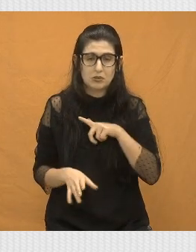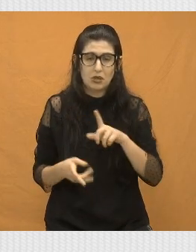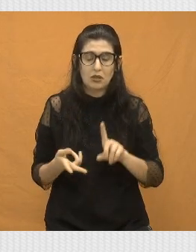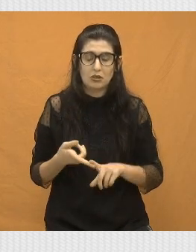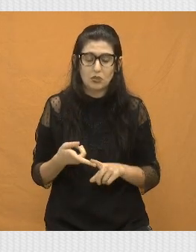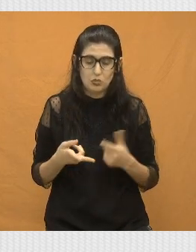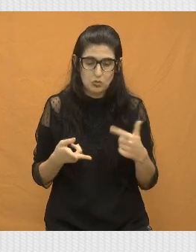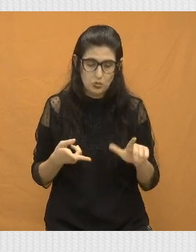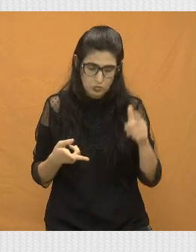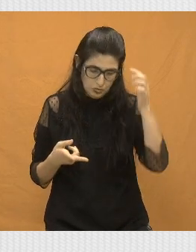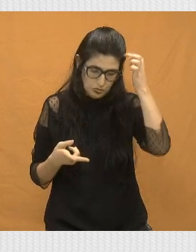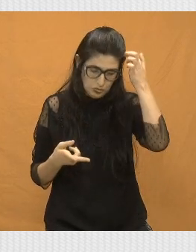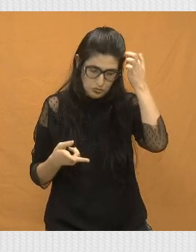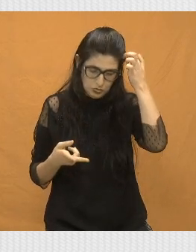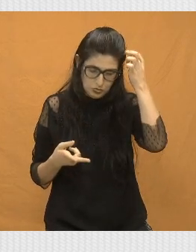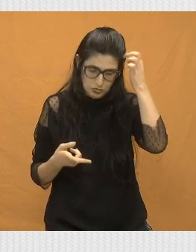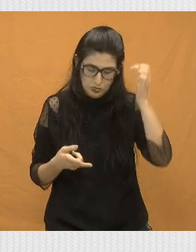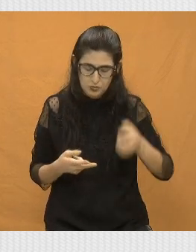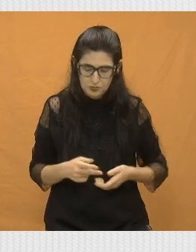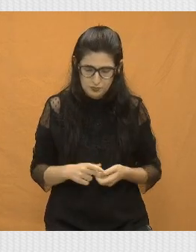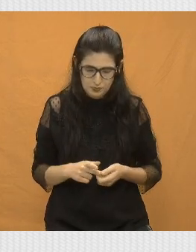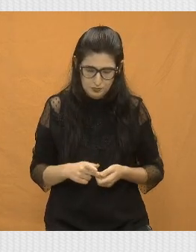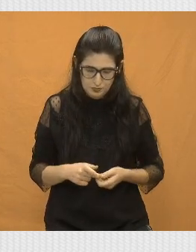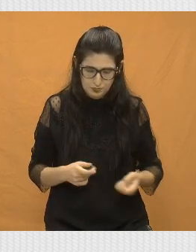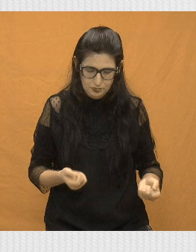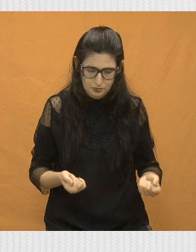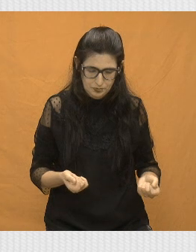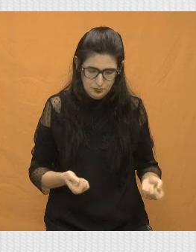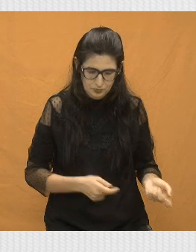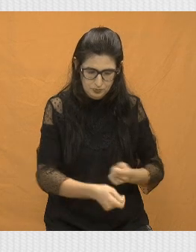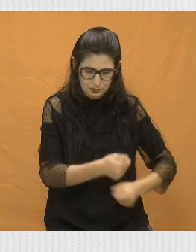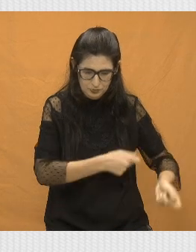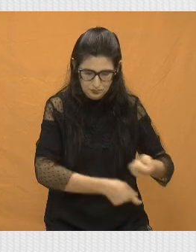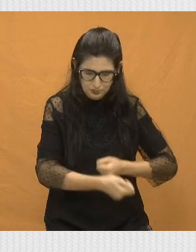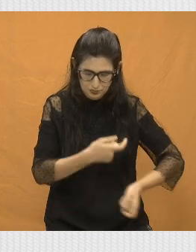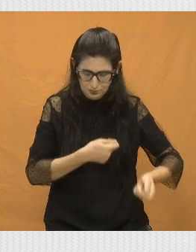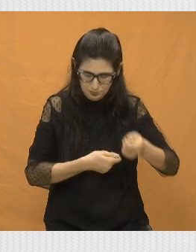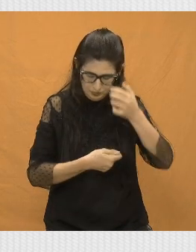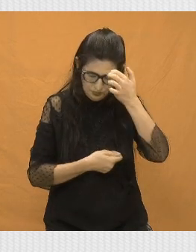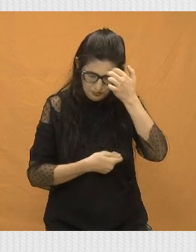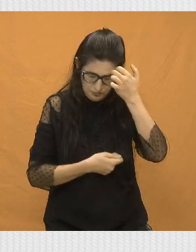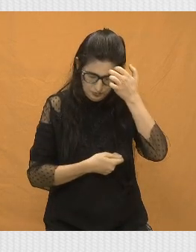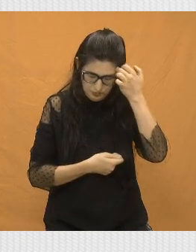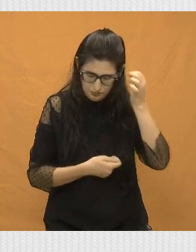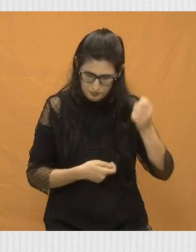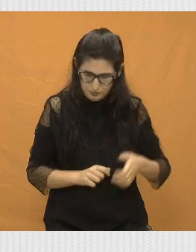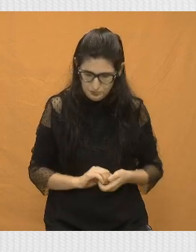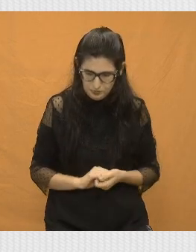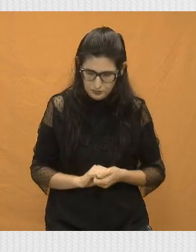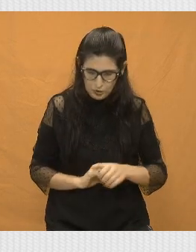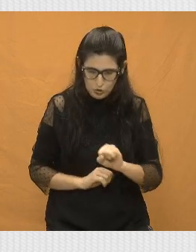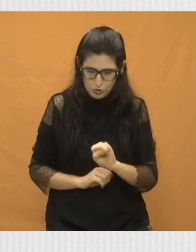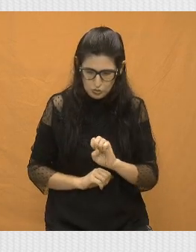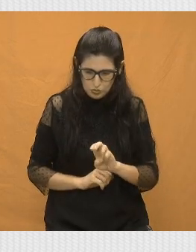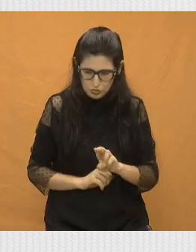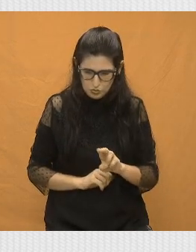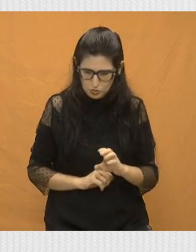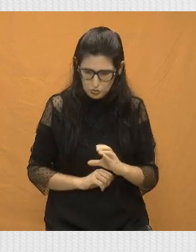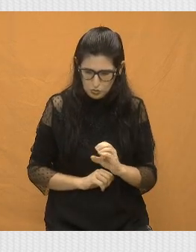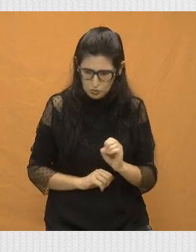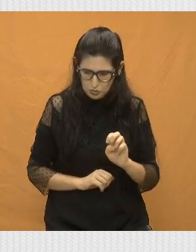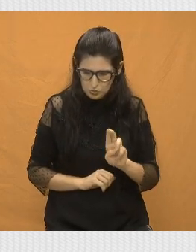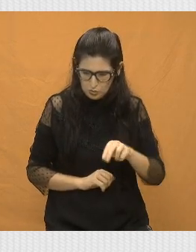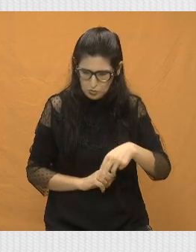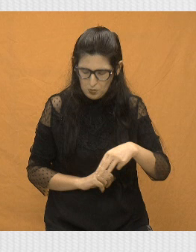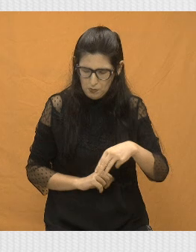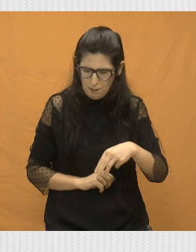também, encargos sobre a inscrição de dívida ativa, receitas de ônus e sucumbência também, são outras que você